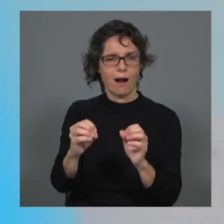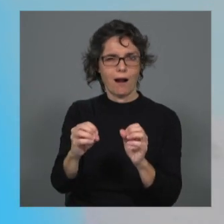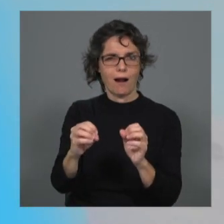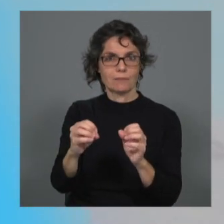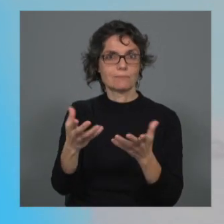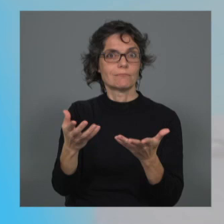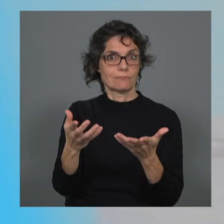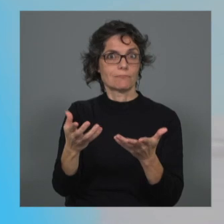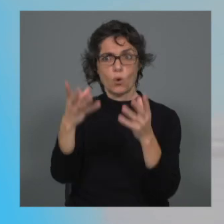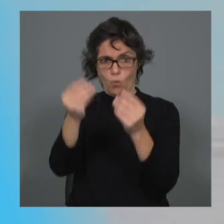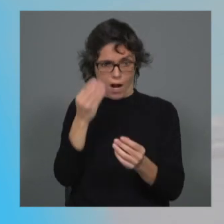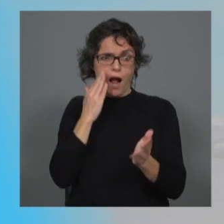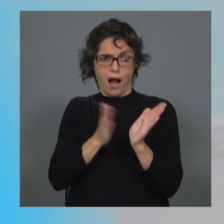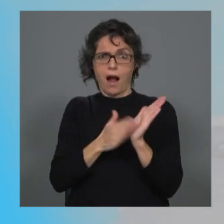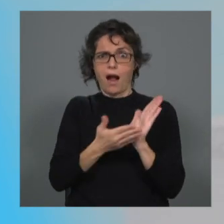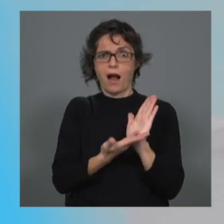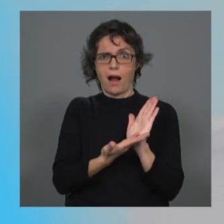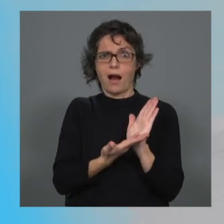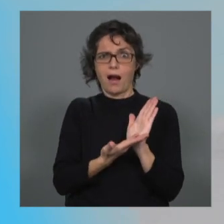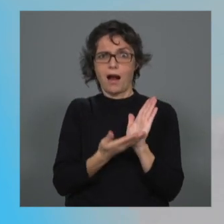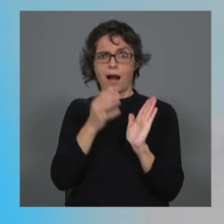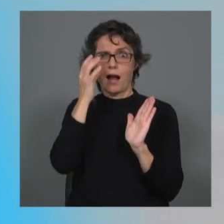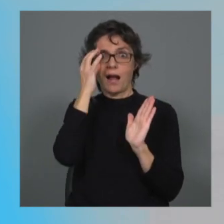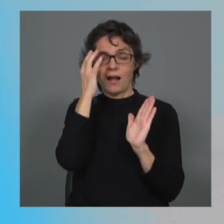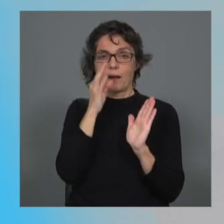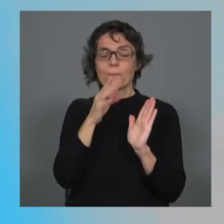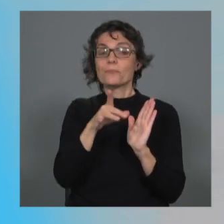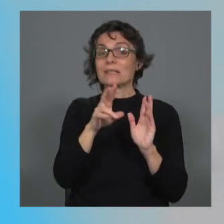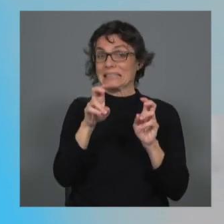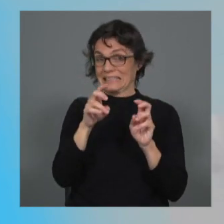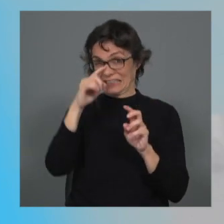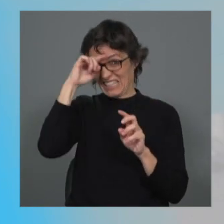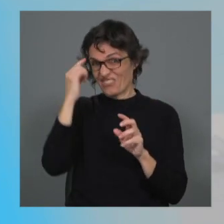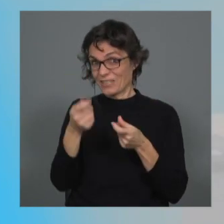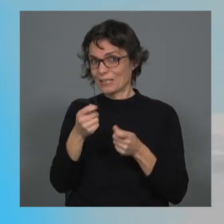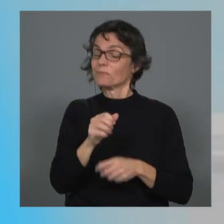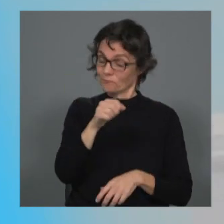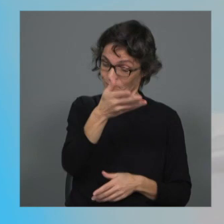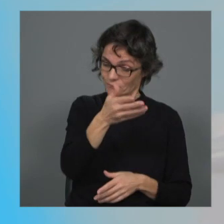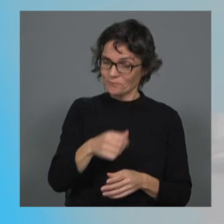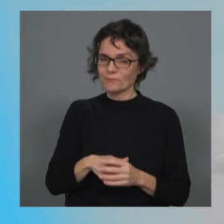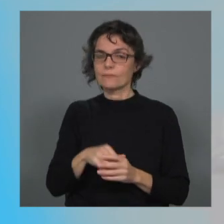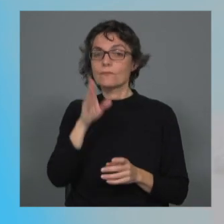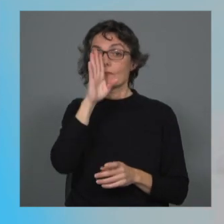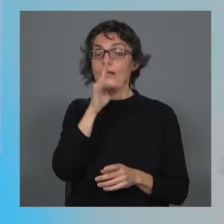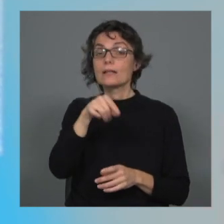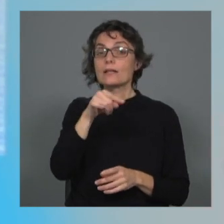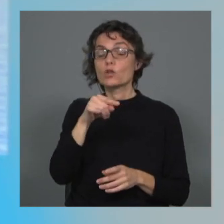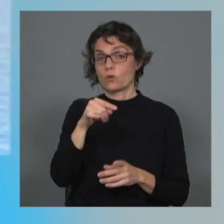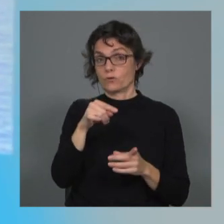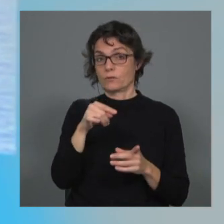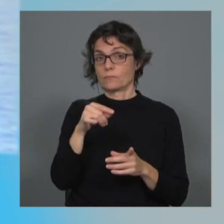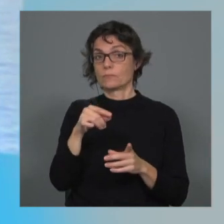feitos. Se nós não há coragem para mexer nesse assunto. Naturalmente, se nós mobilizarmos o dinheiro que